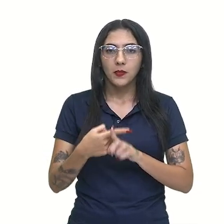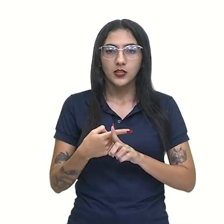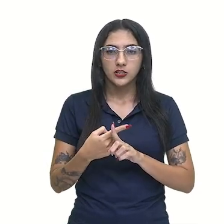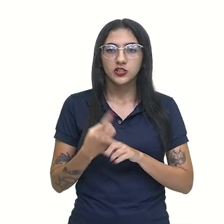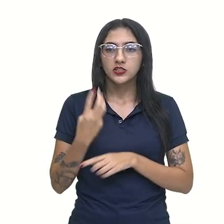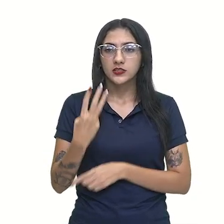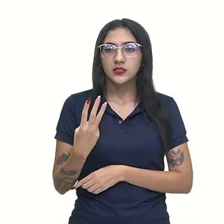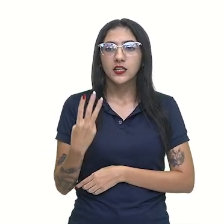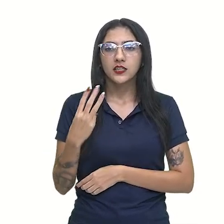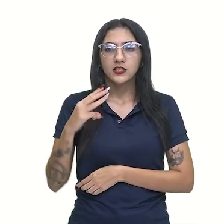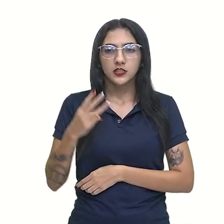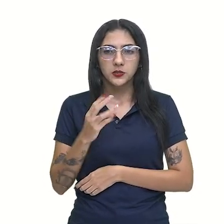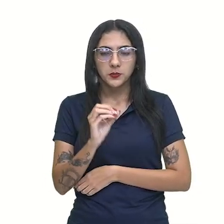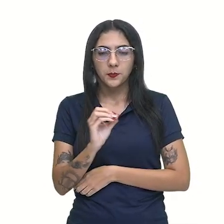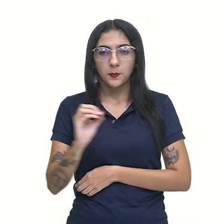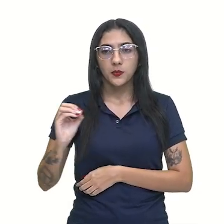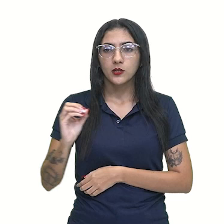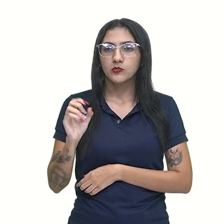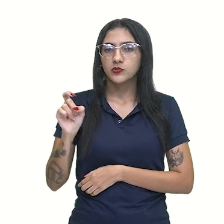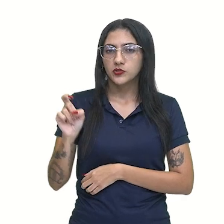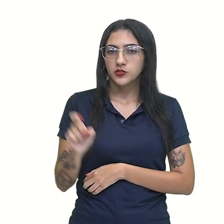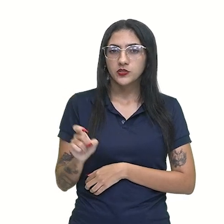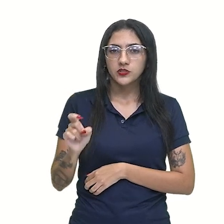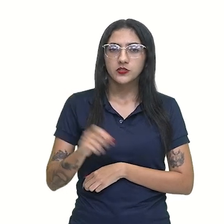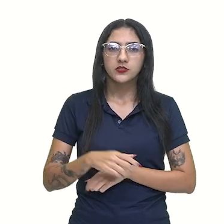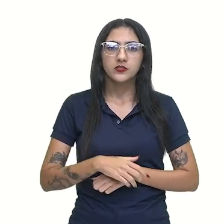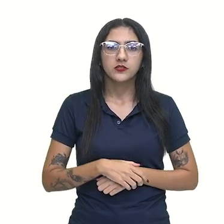mais 3.000x.